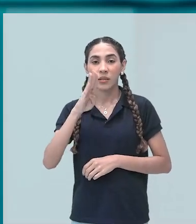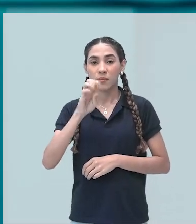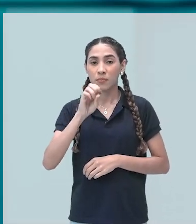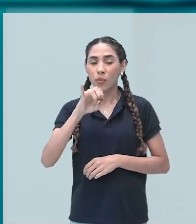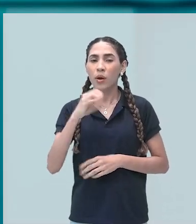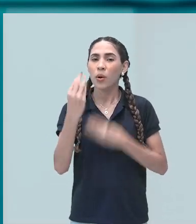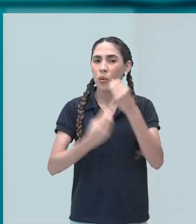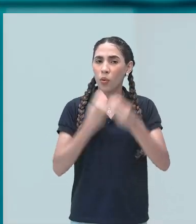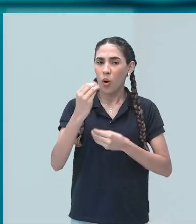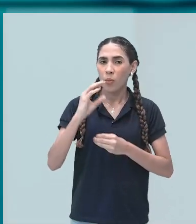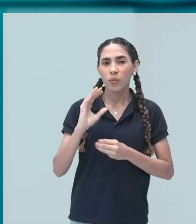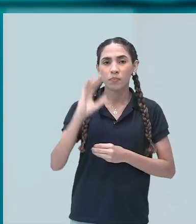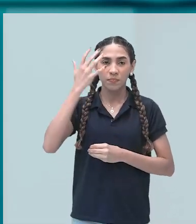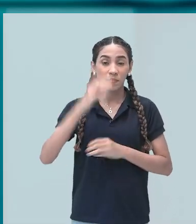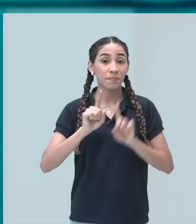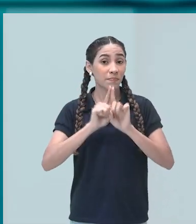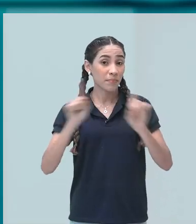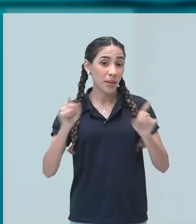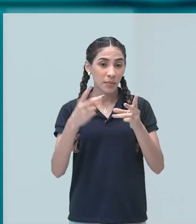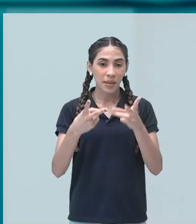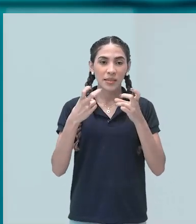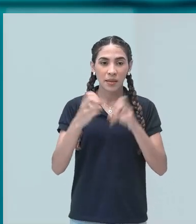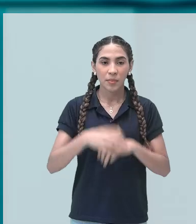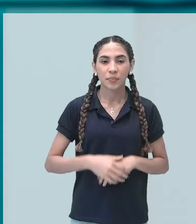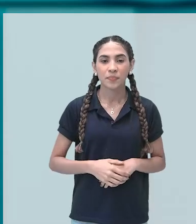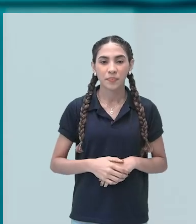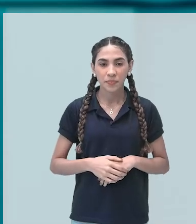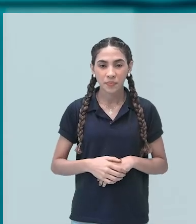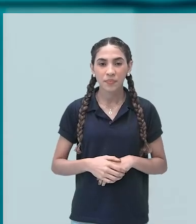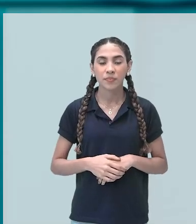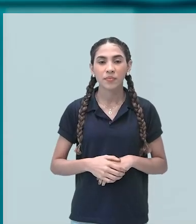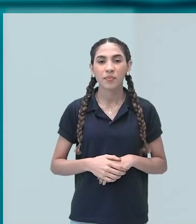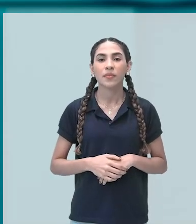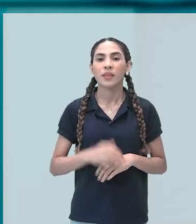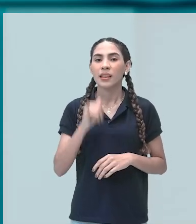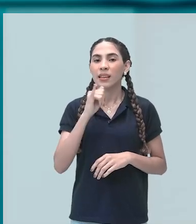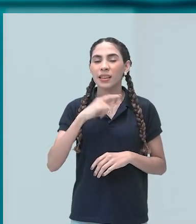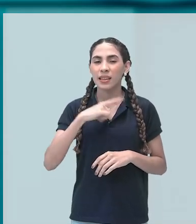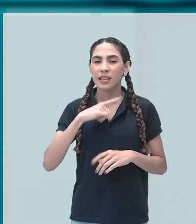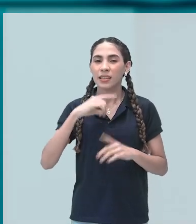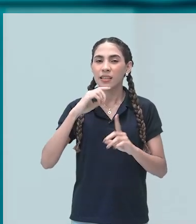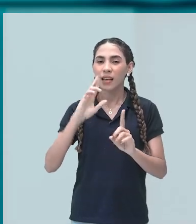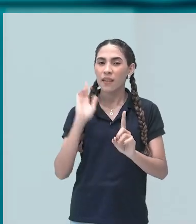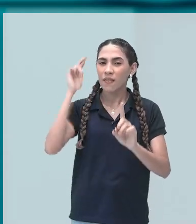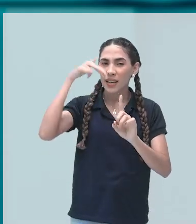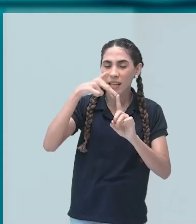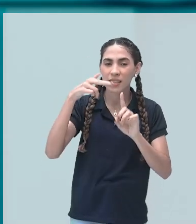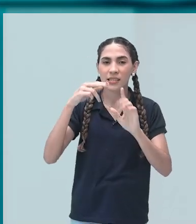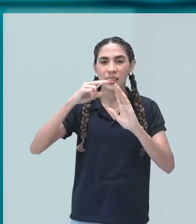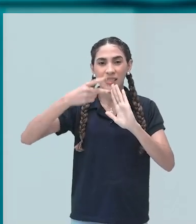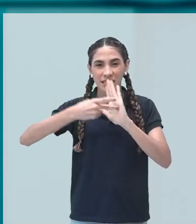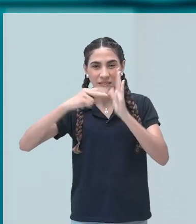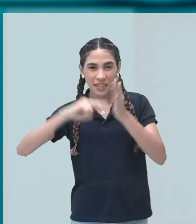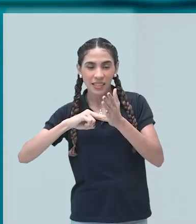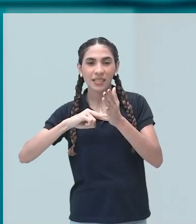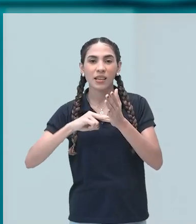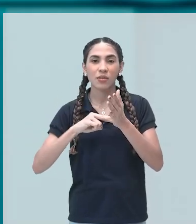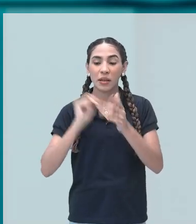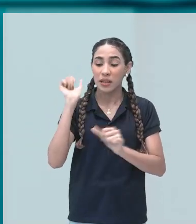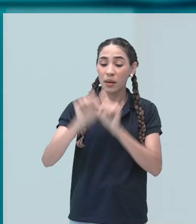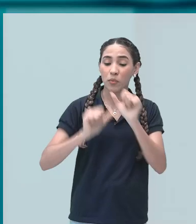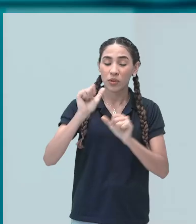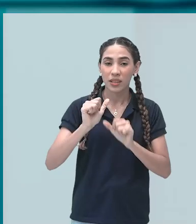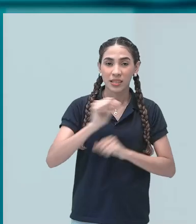este povo, mas percebam ali o símbolo, a significação da passagem